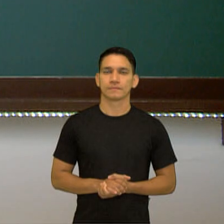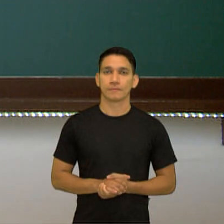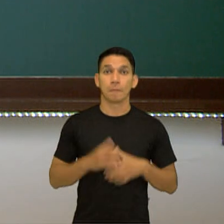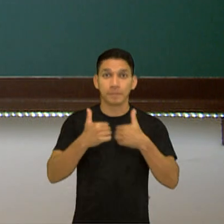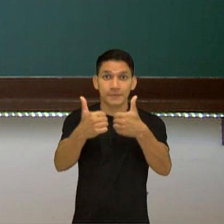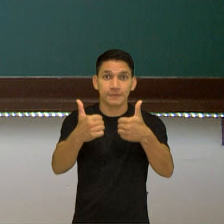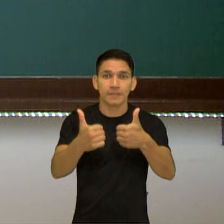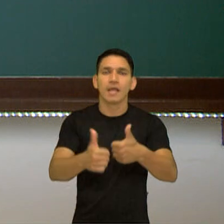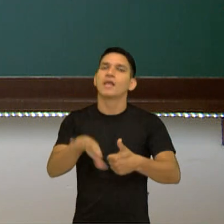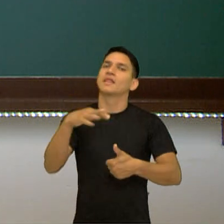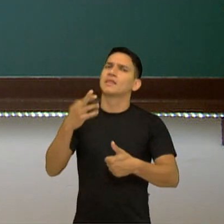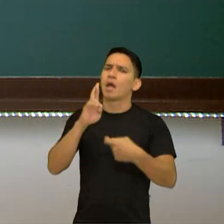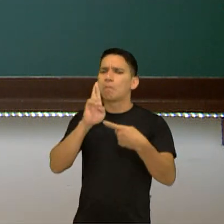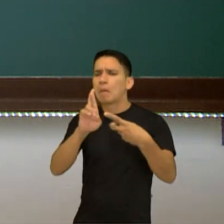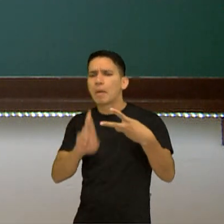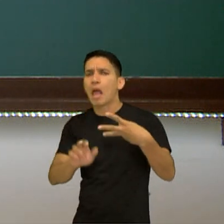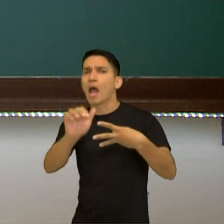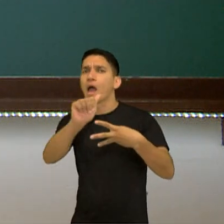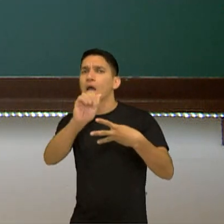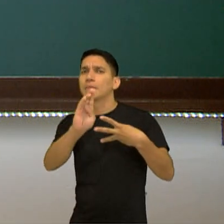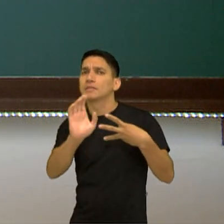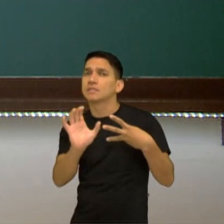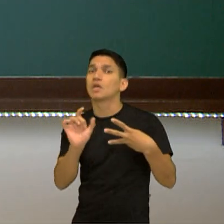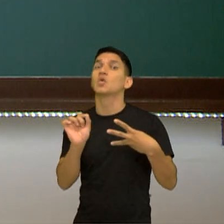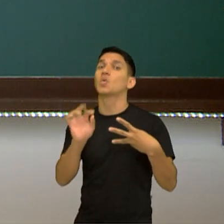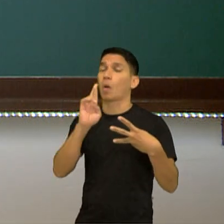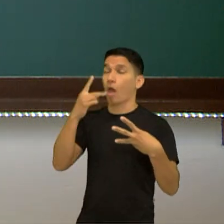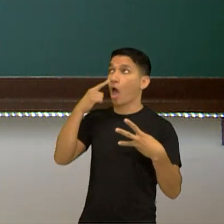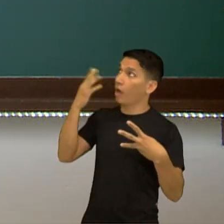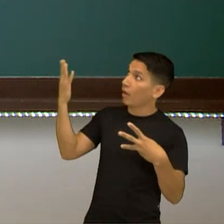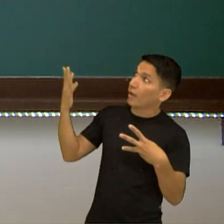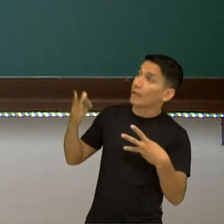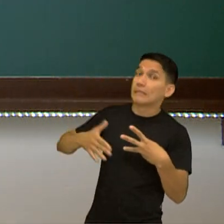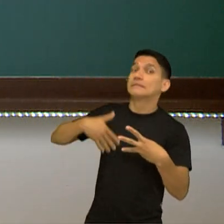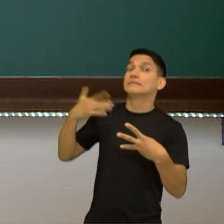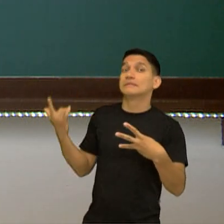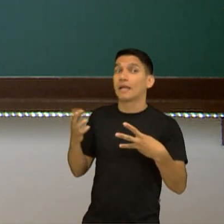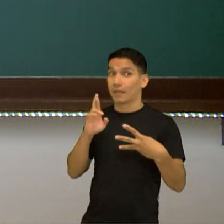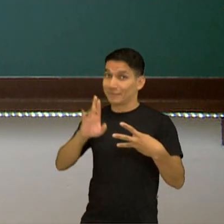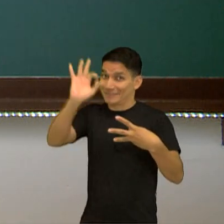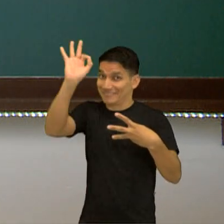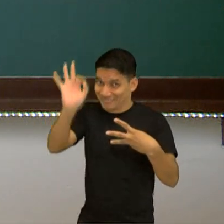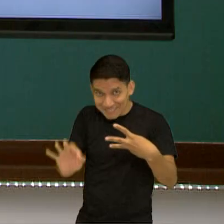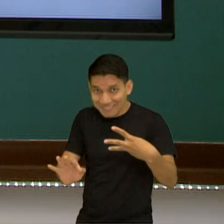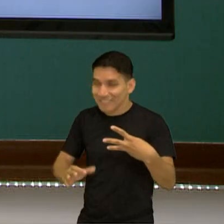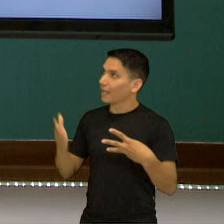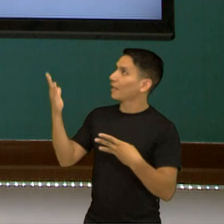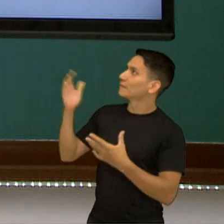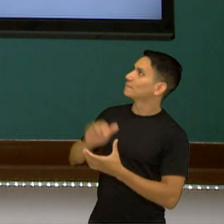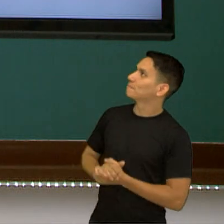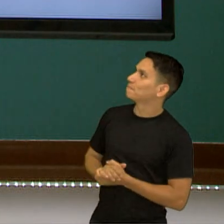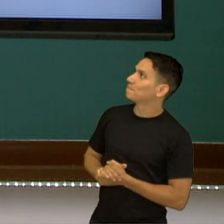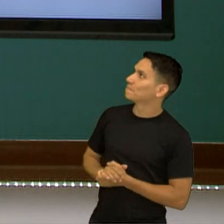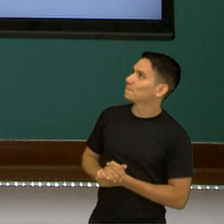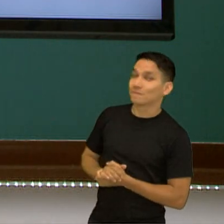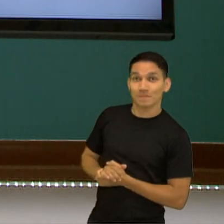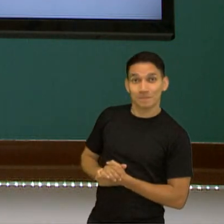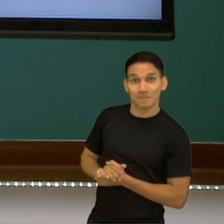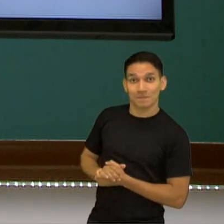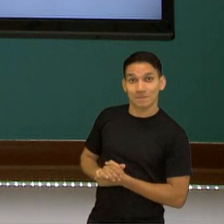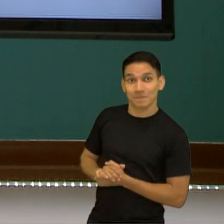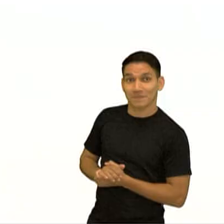Muito bem, letra A, letra B ou letra C? Olha lá na tela agora que vai aparecer para você a resposta certa. Acompanha ali,